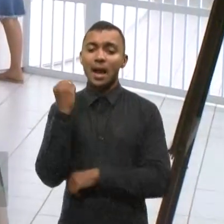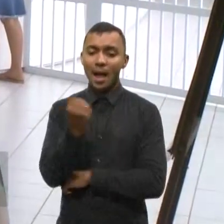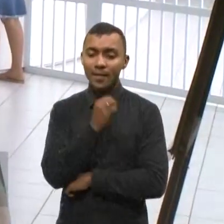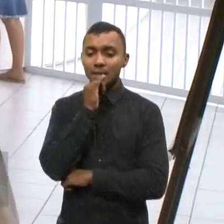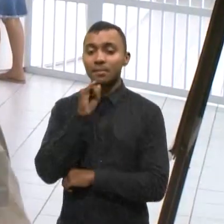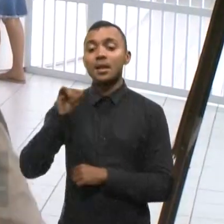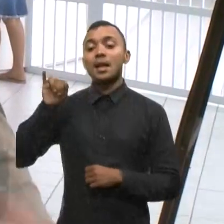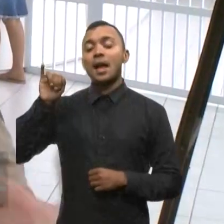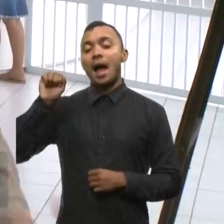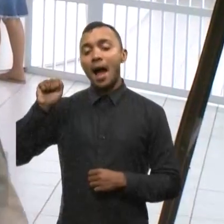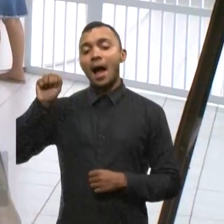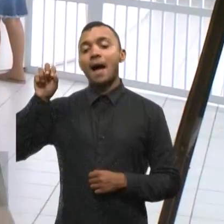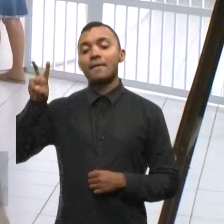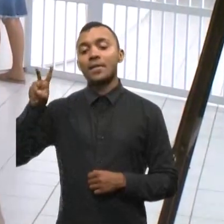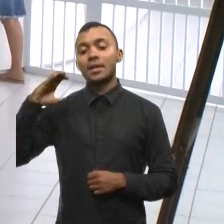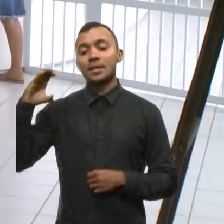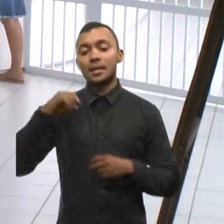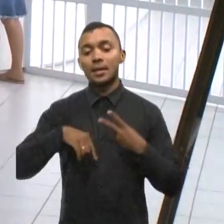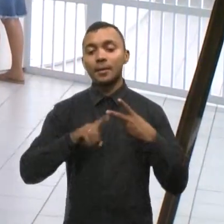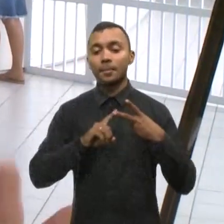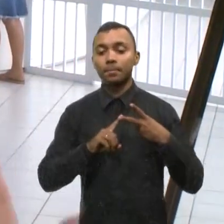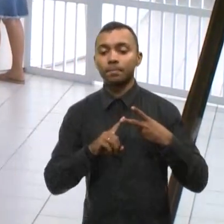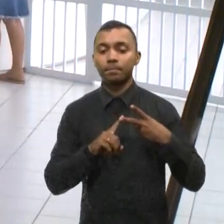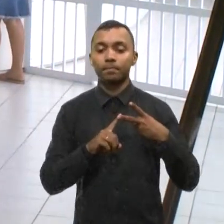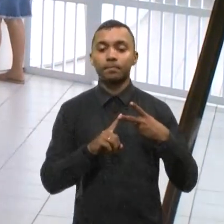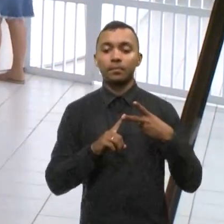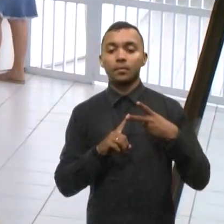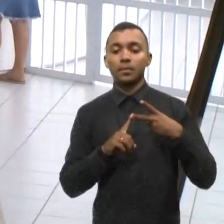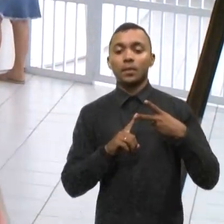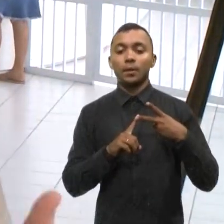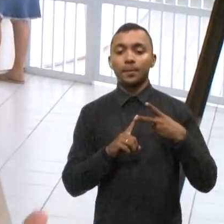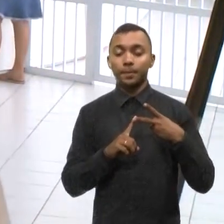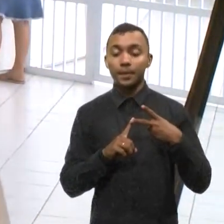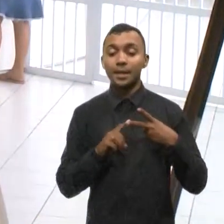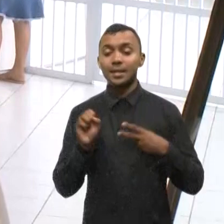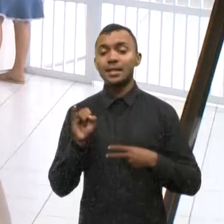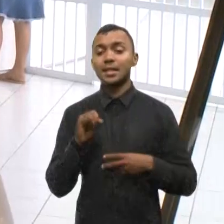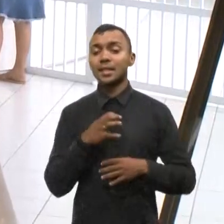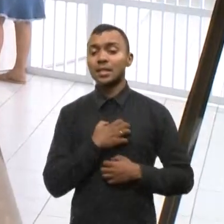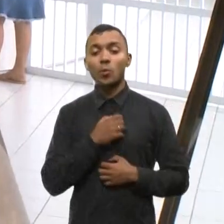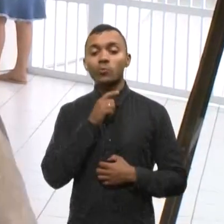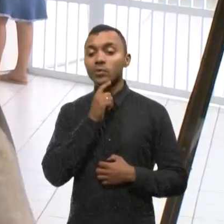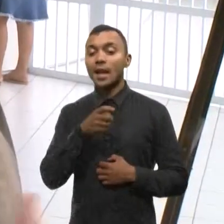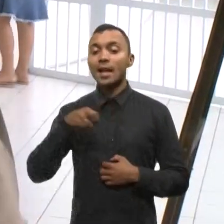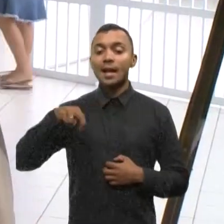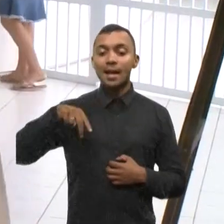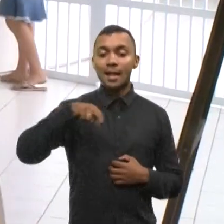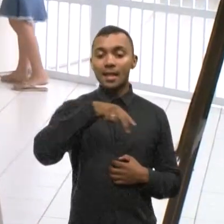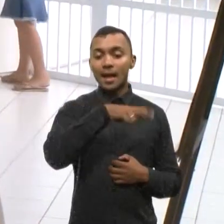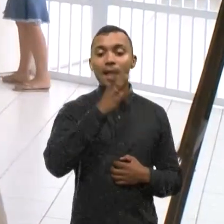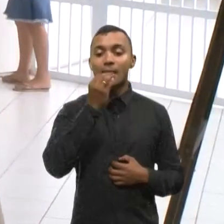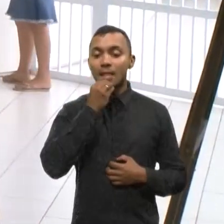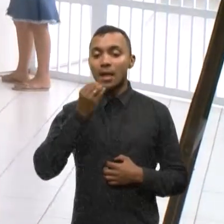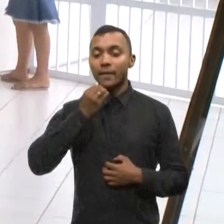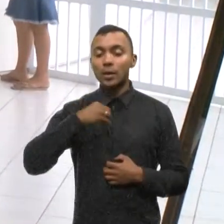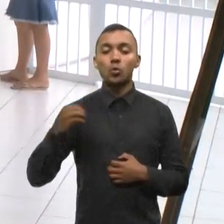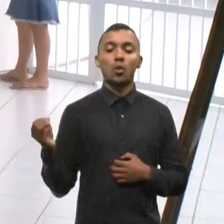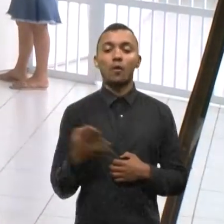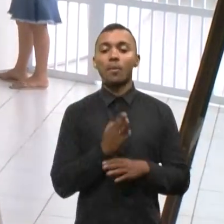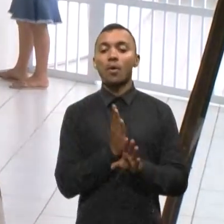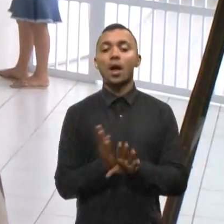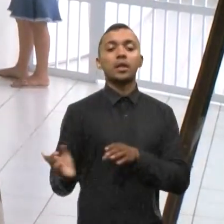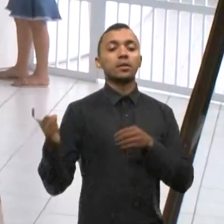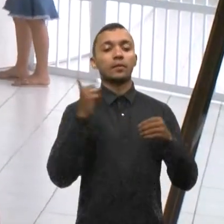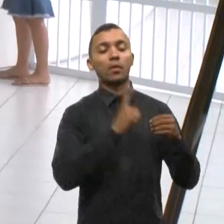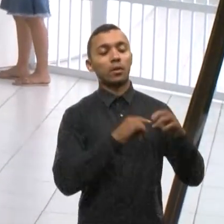AVC, né? Paciente idoso que teve um AVC, está acamado, está sem andar, precisa se reabilitar para poder voltar para